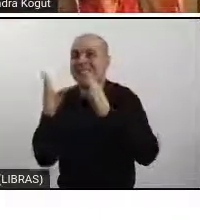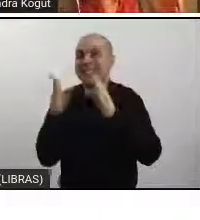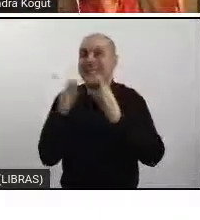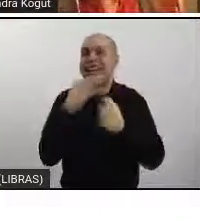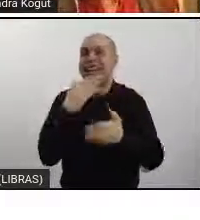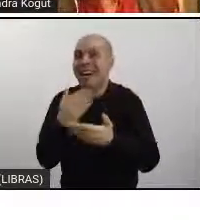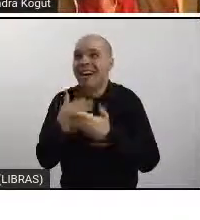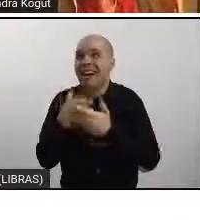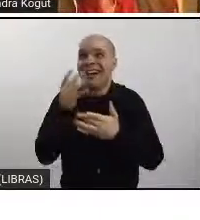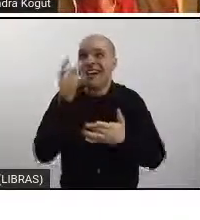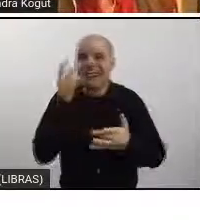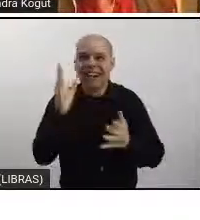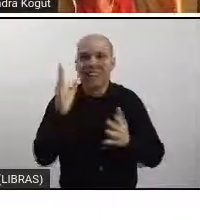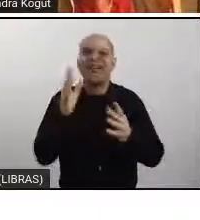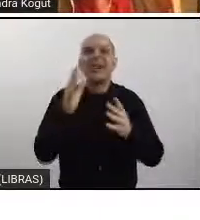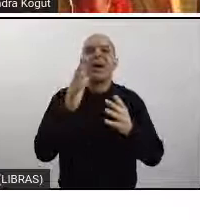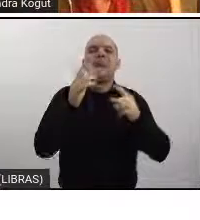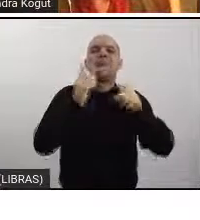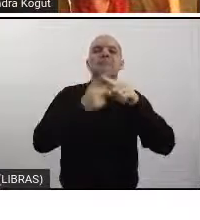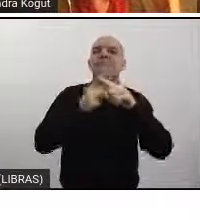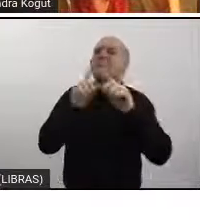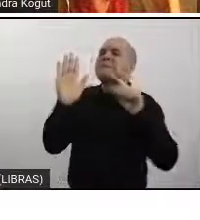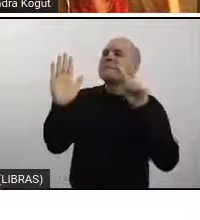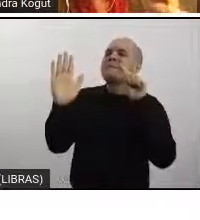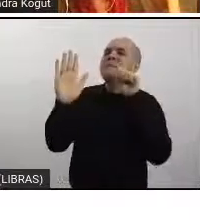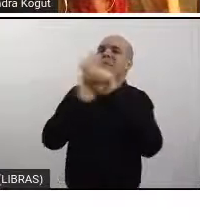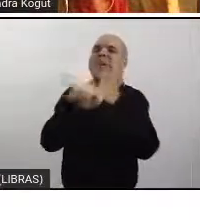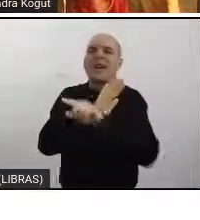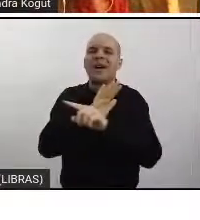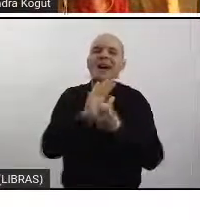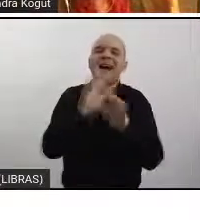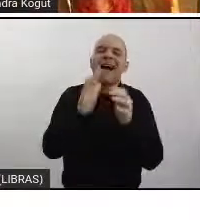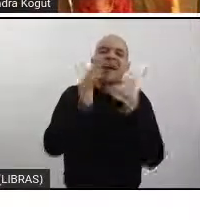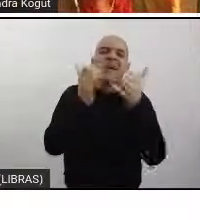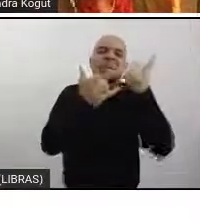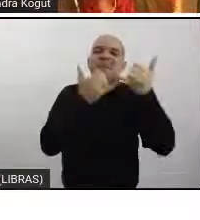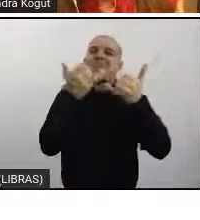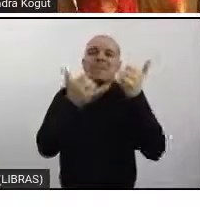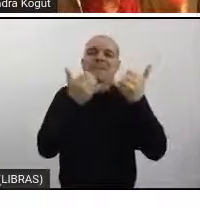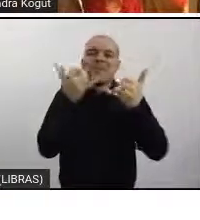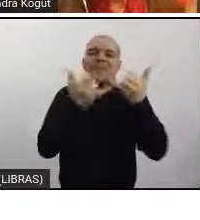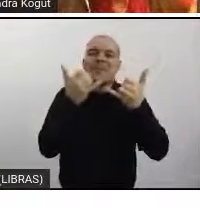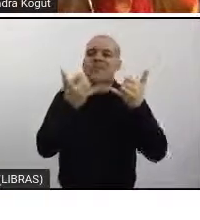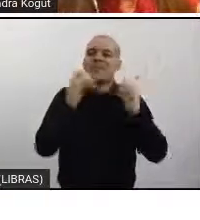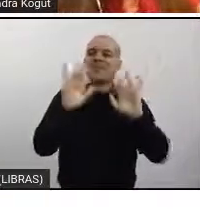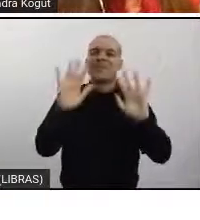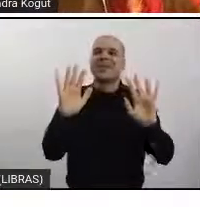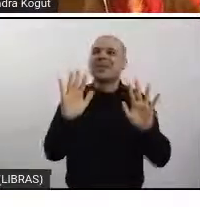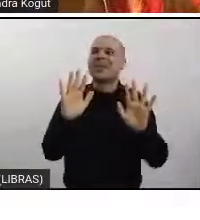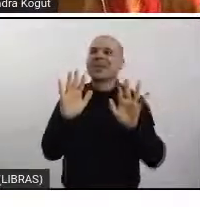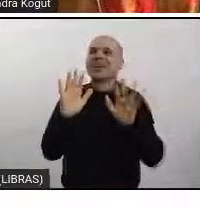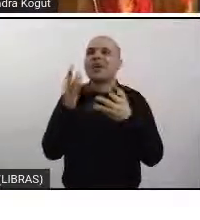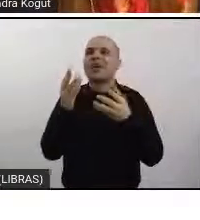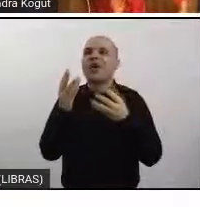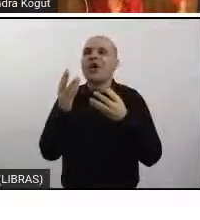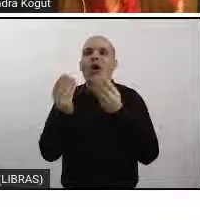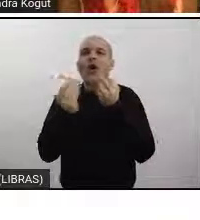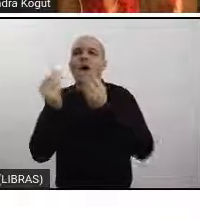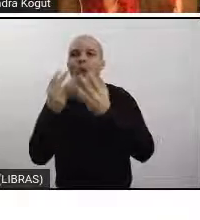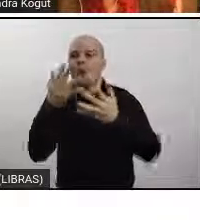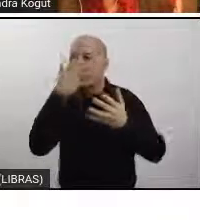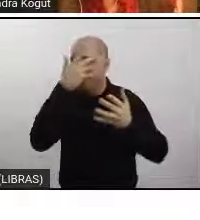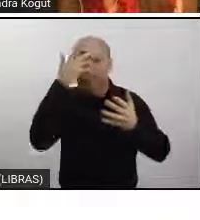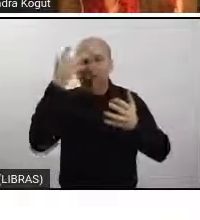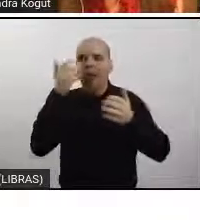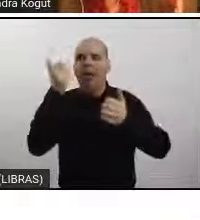era uma brincadeira com essa coisa de você ir construindo um discurso, né? Hoje em dia é uma coisa que se fez tanto,